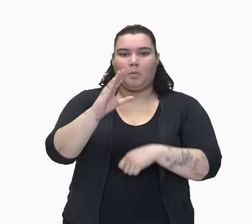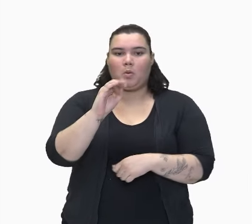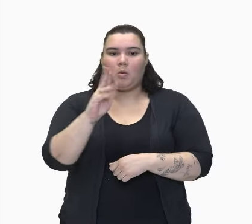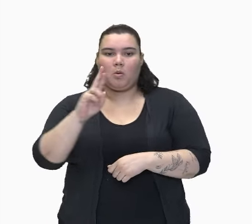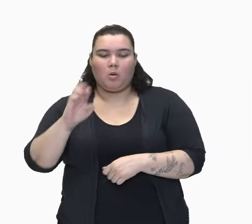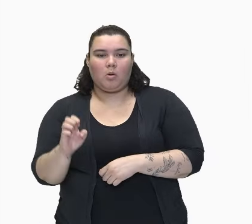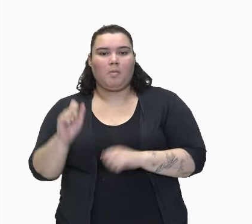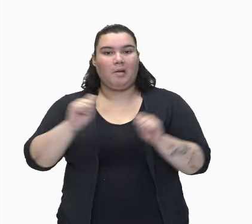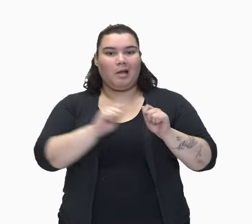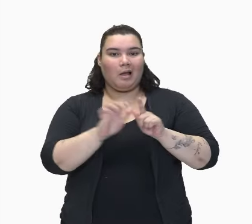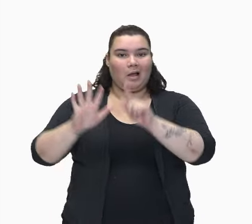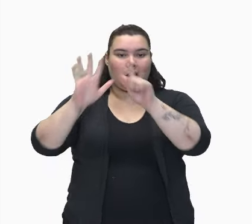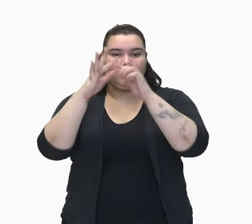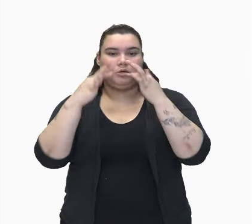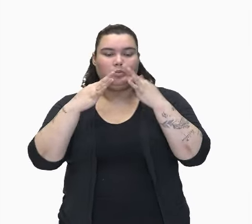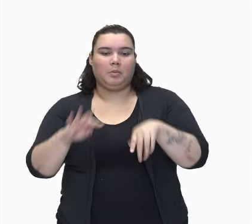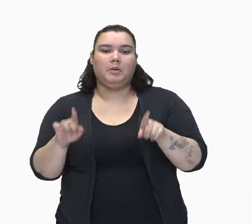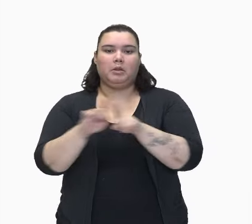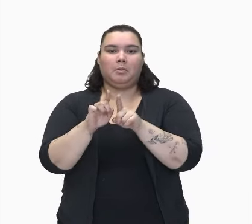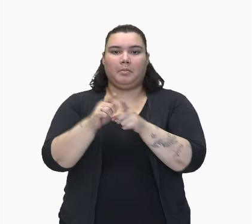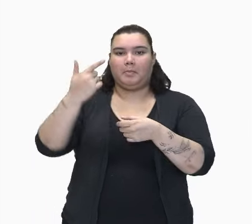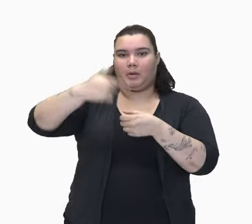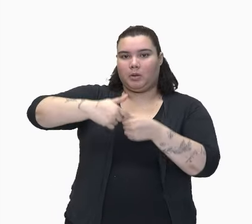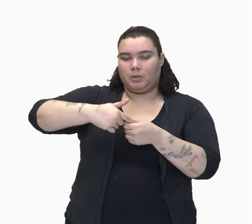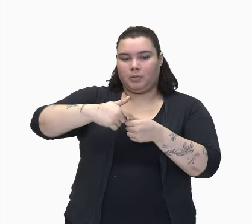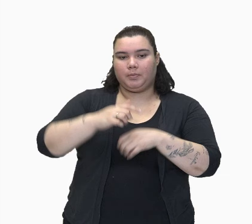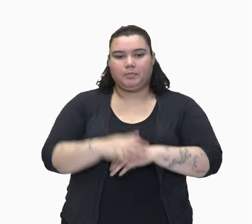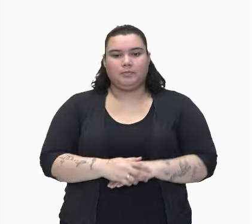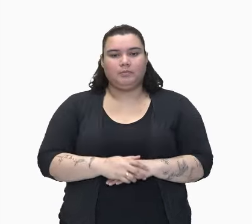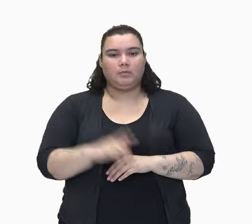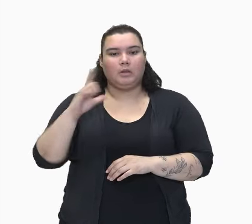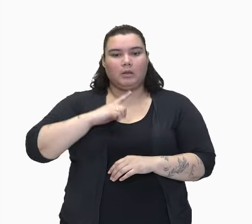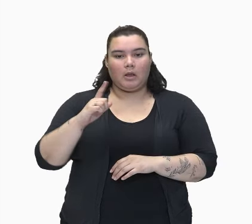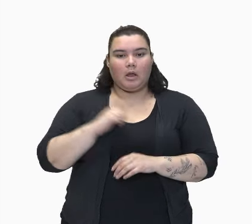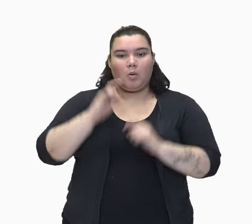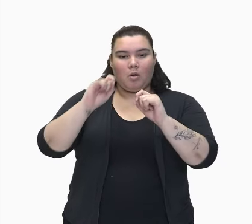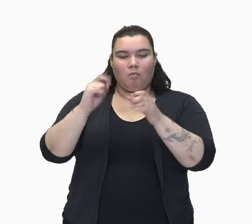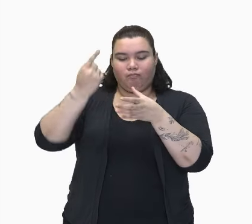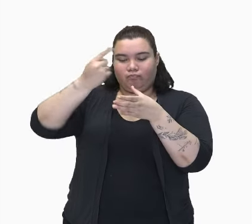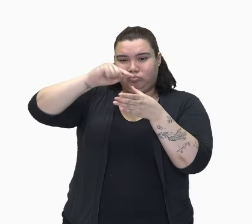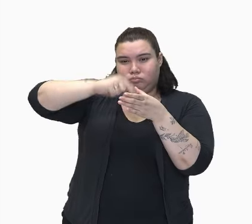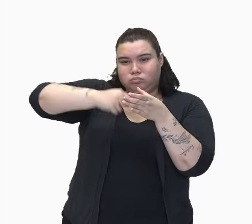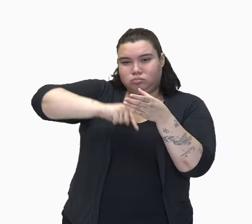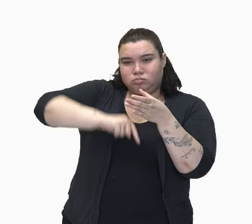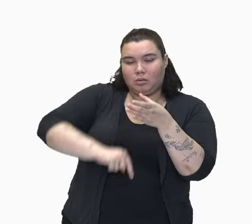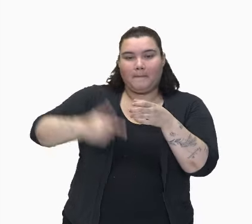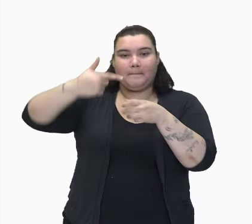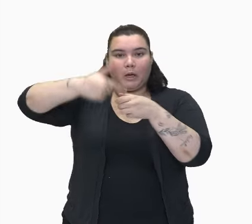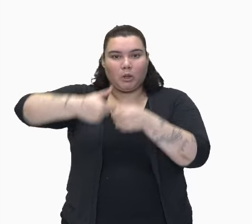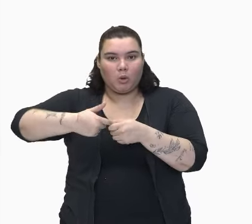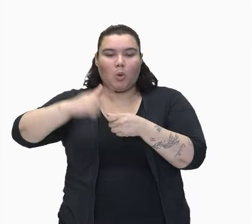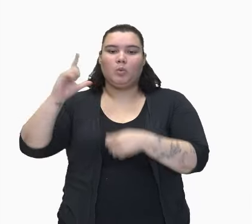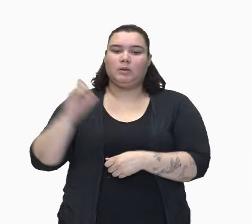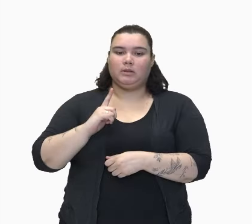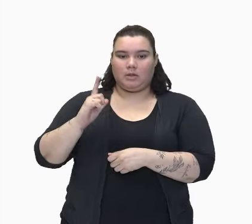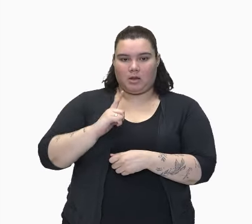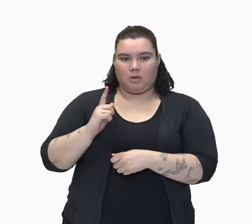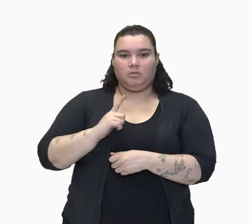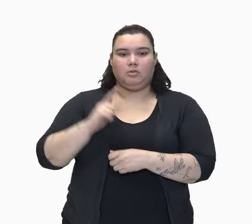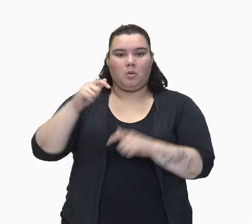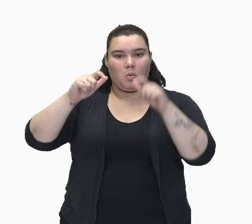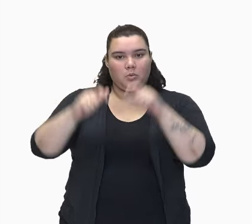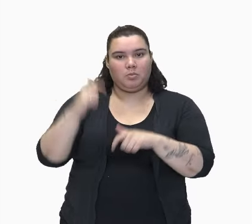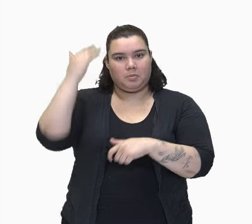cobre, o gás natural junto com o petróleo. E dispõe aí de grandes reservas de petróleo, principalmente ali no Golfo do